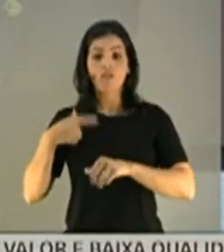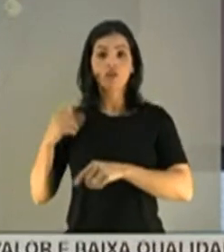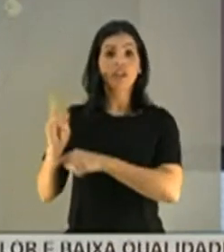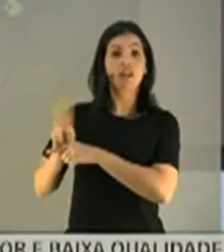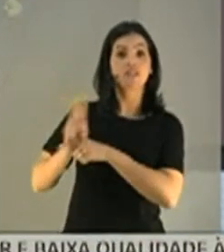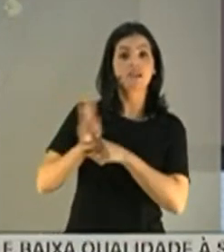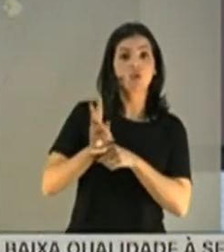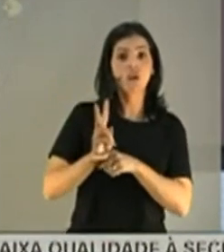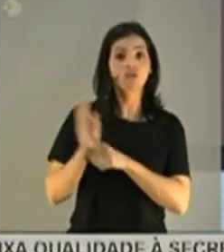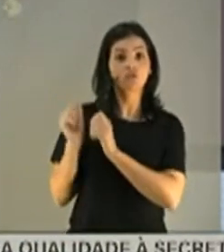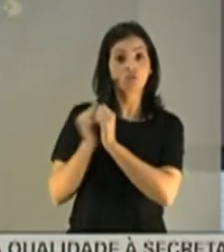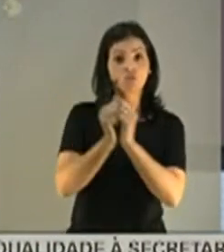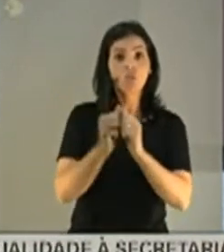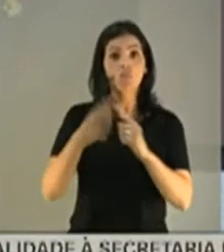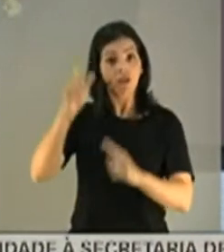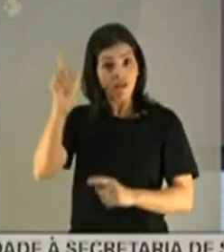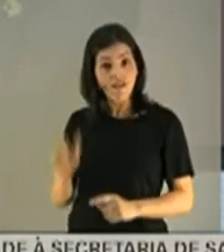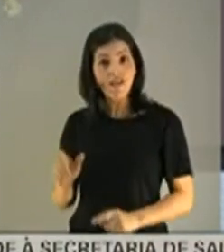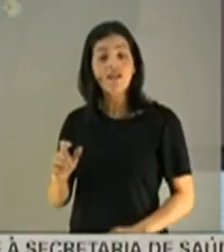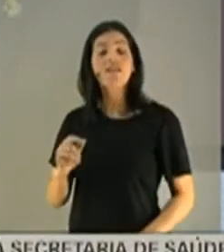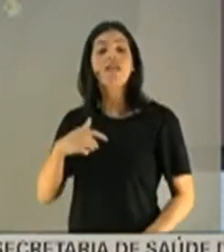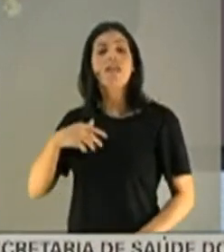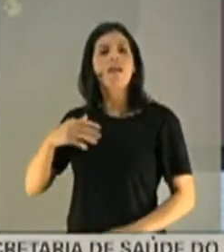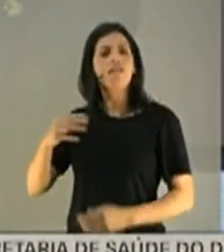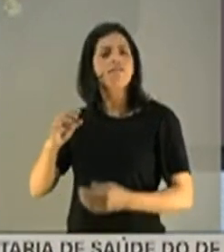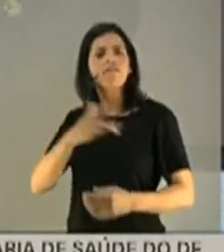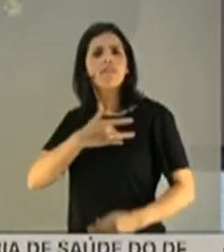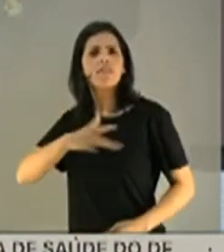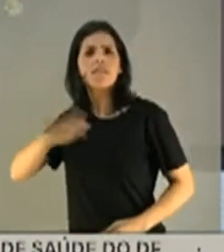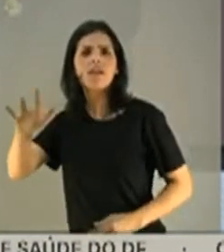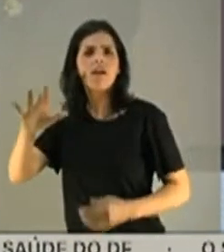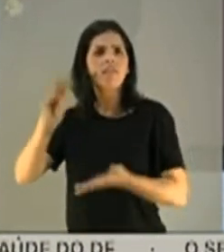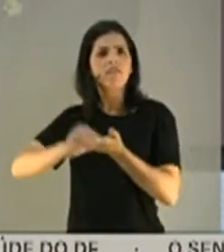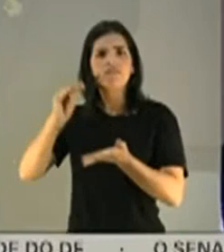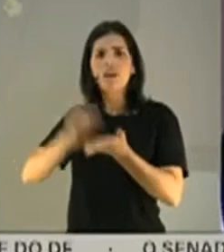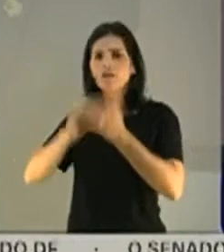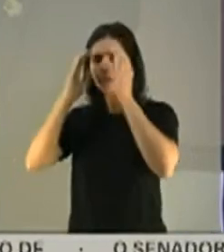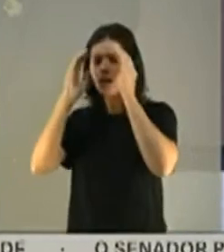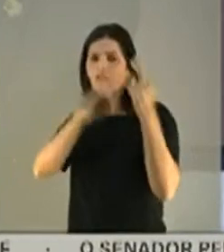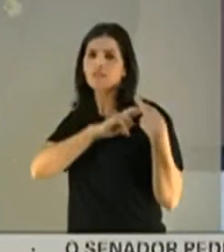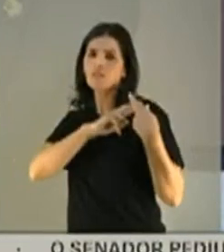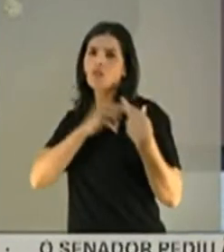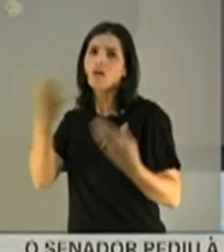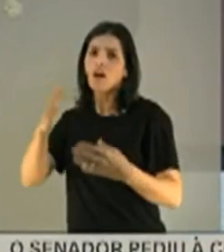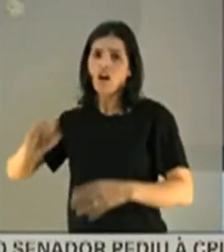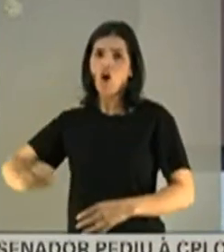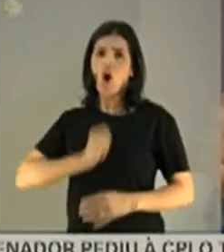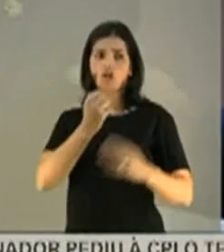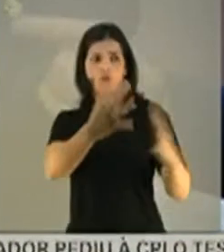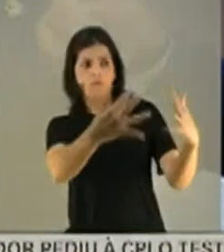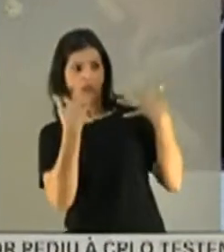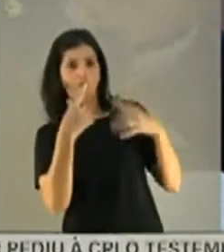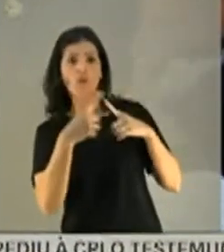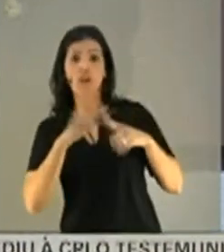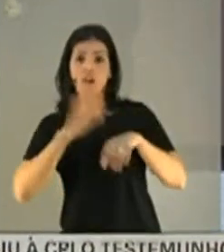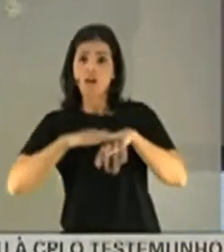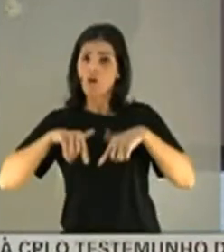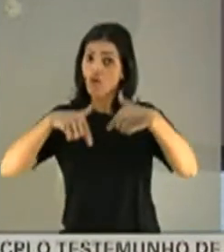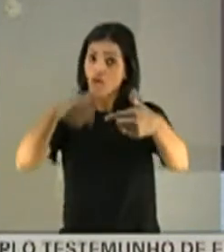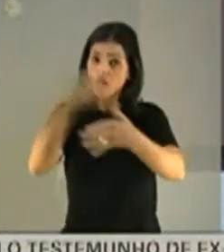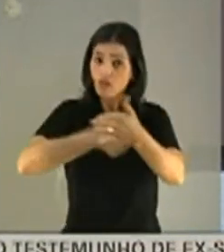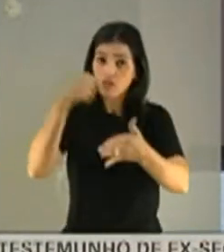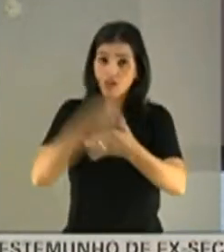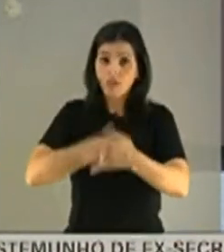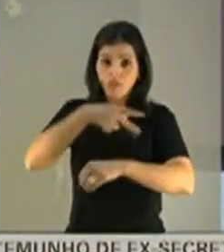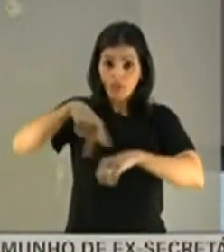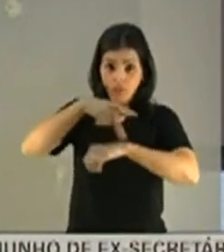segurança, porque um irresponsável atrai o ódio das pessoas contra mim por estar lutando pelo meu país, por estar lutando agora por servidores